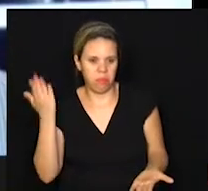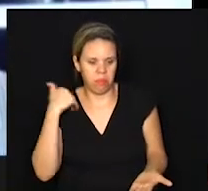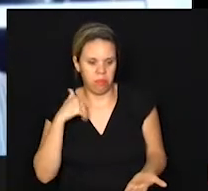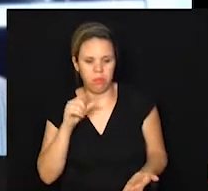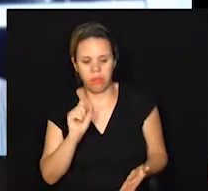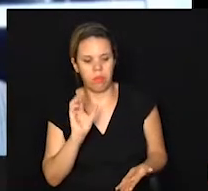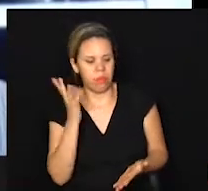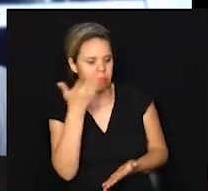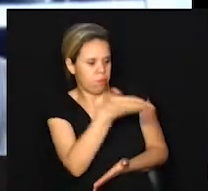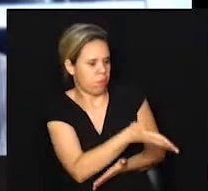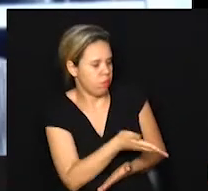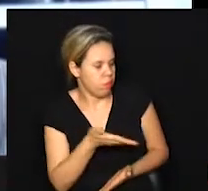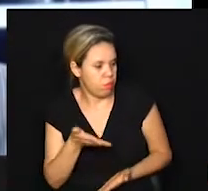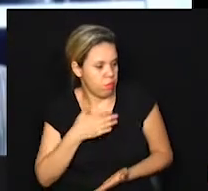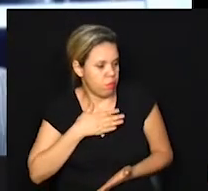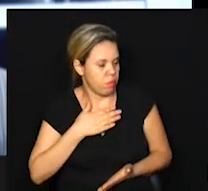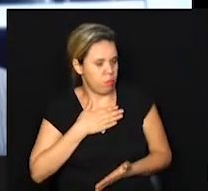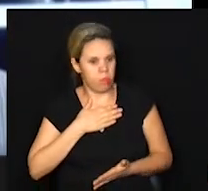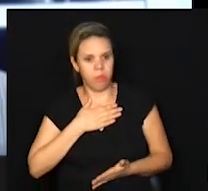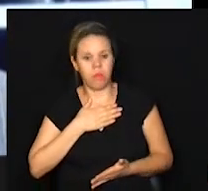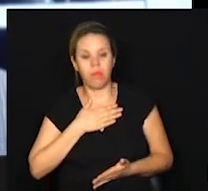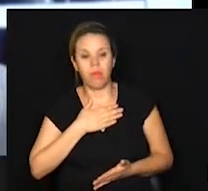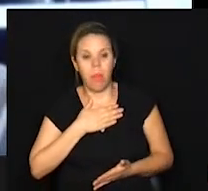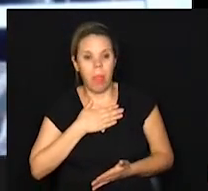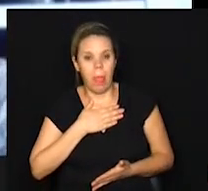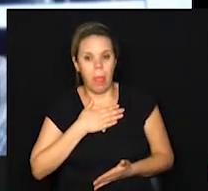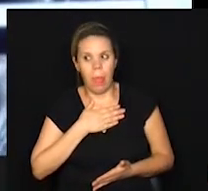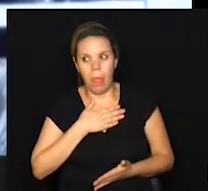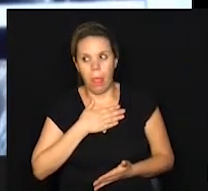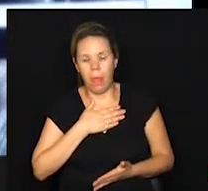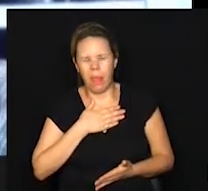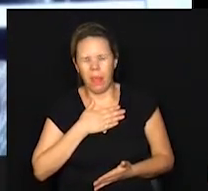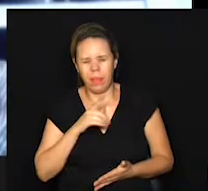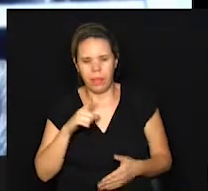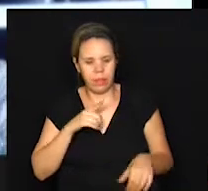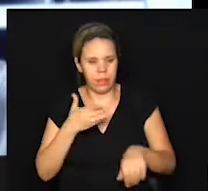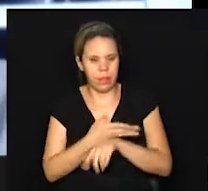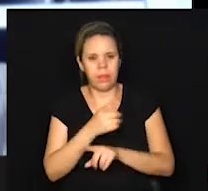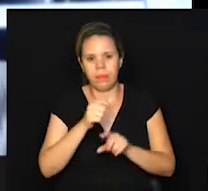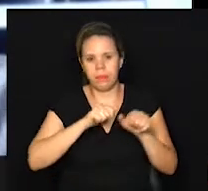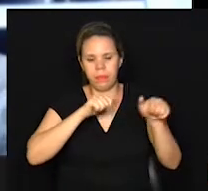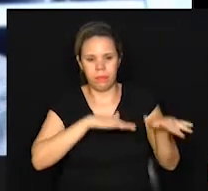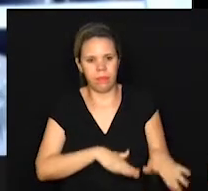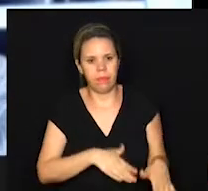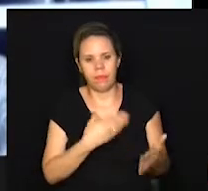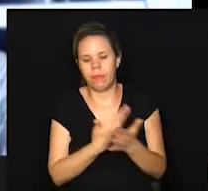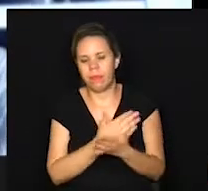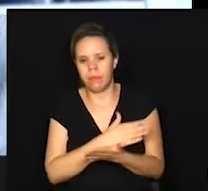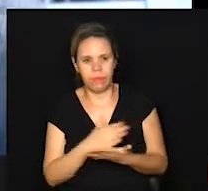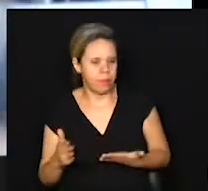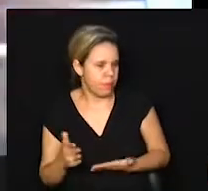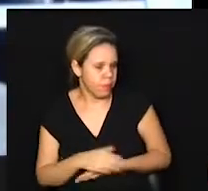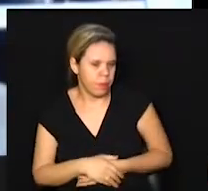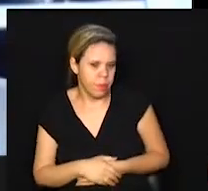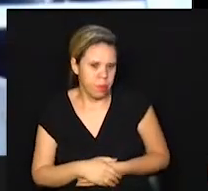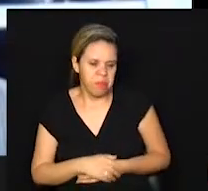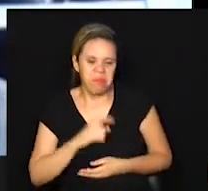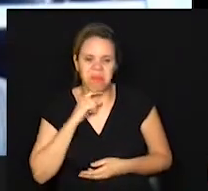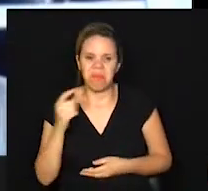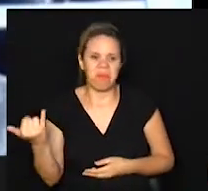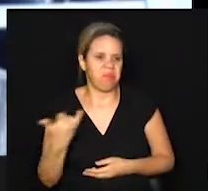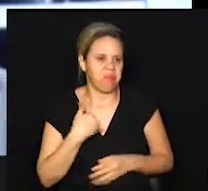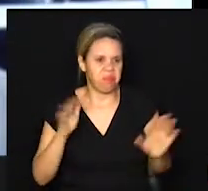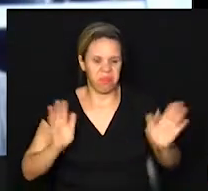saber como que vai acontecer comigo, o que vai acontecer comigo. Afinal, já tinha entrado setembro, as aulas já tinham iniciado e ninguém me falava